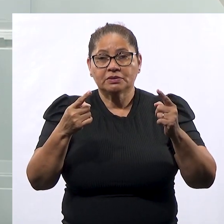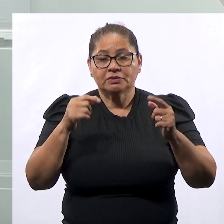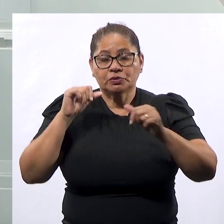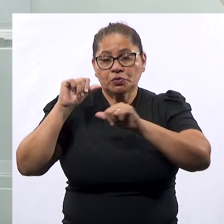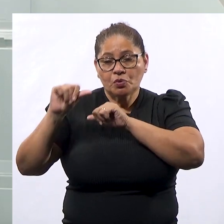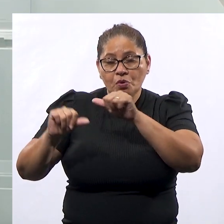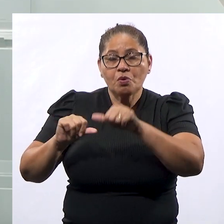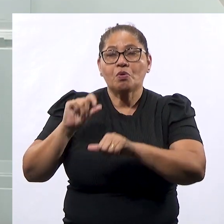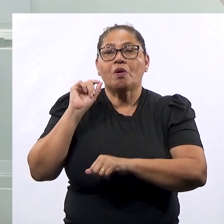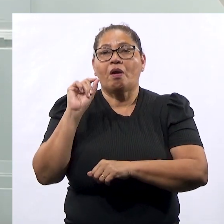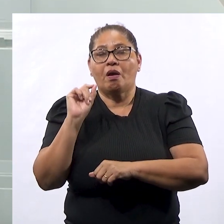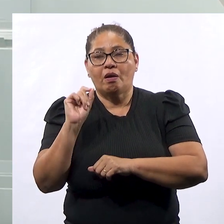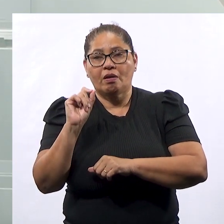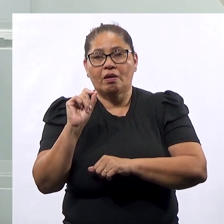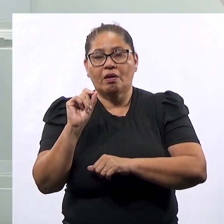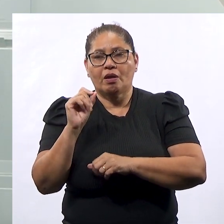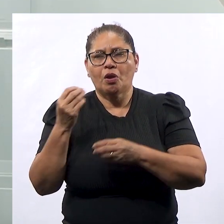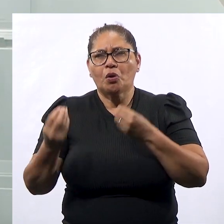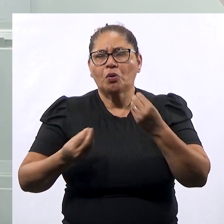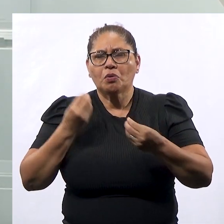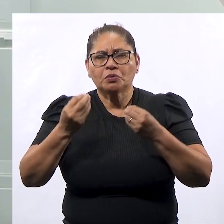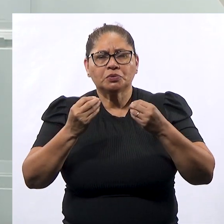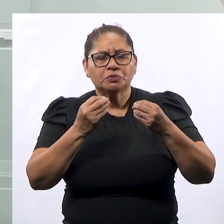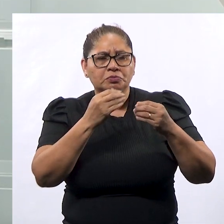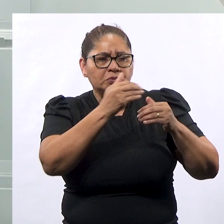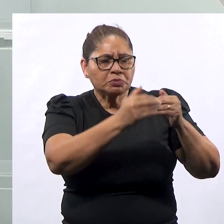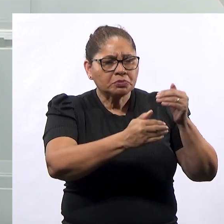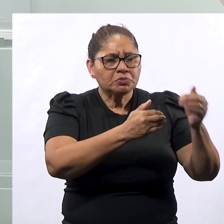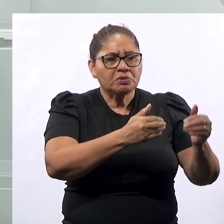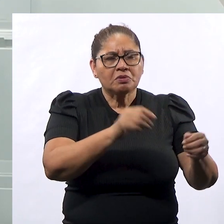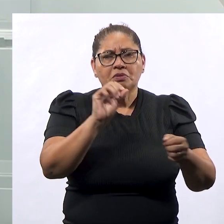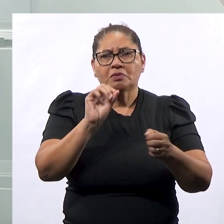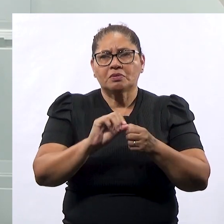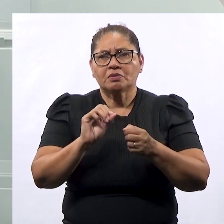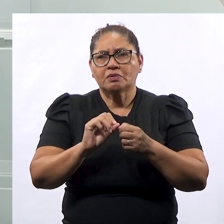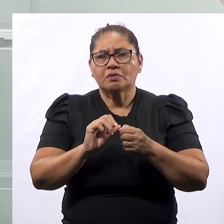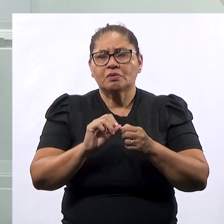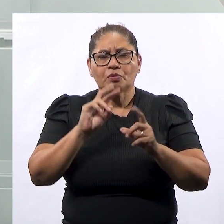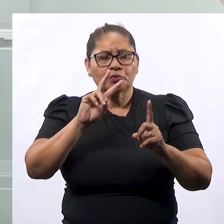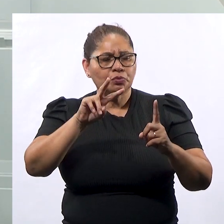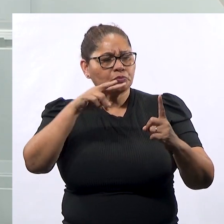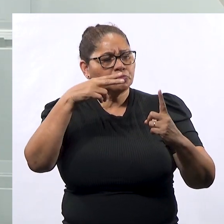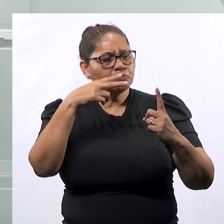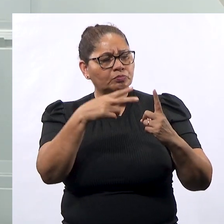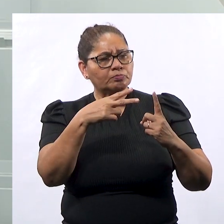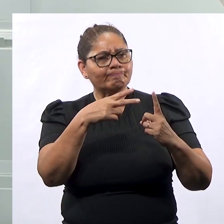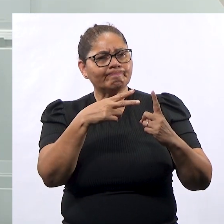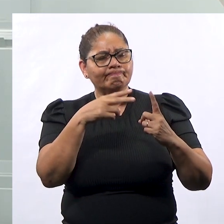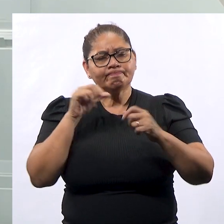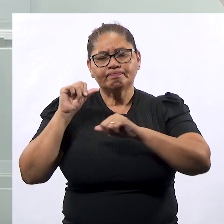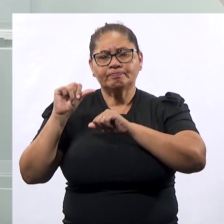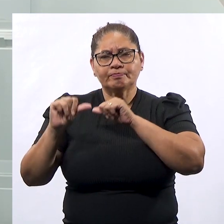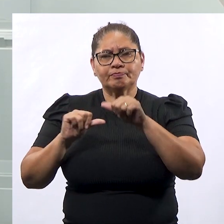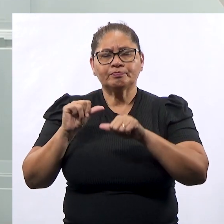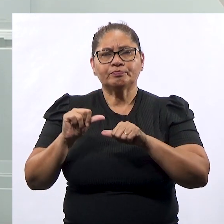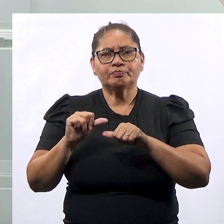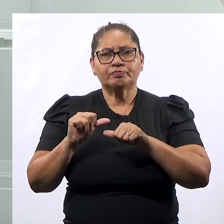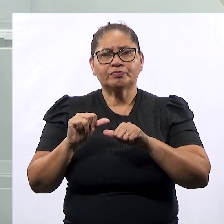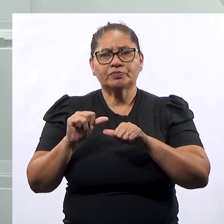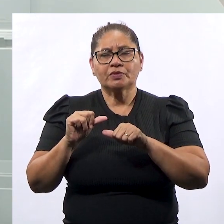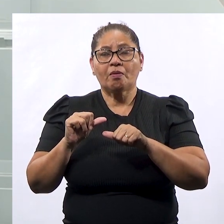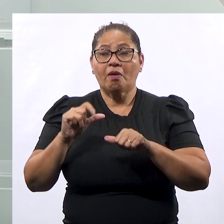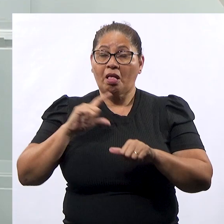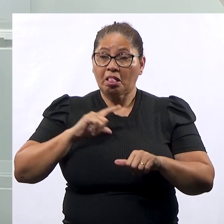que é a avaliação, como que esse processo se realiza, quais são as perspectivas sobre a avaliação, como